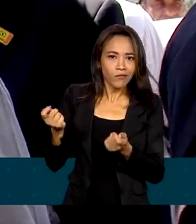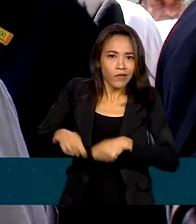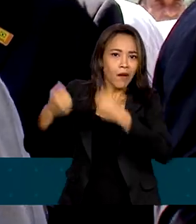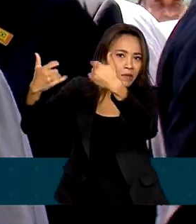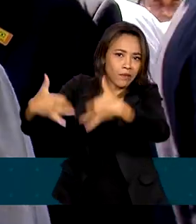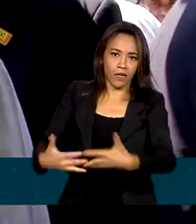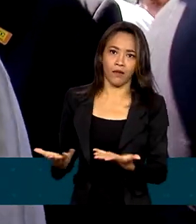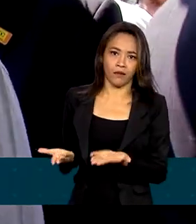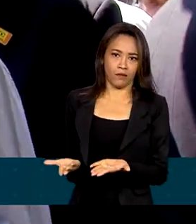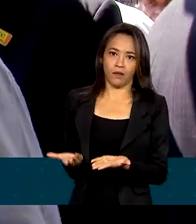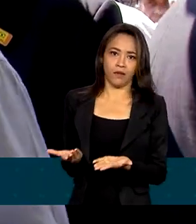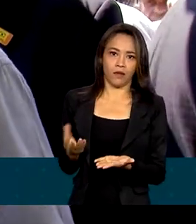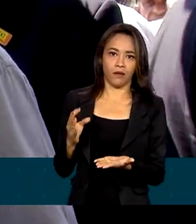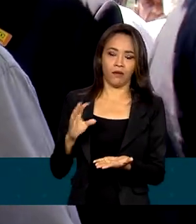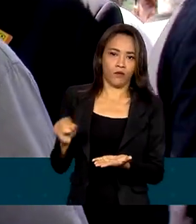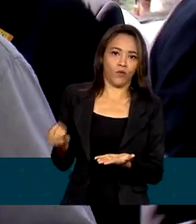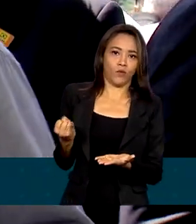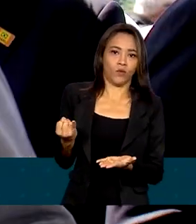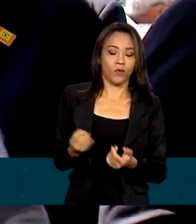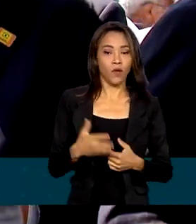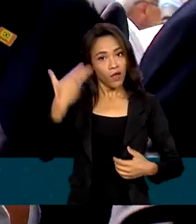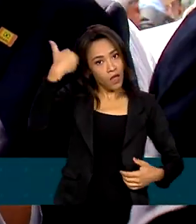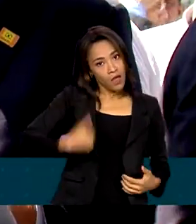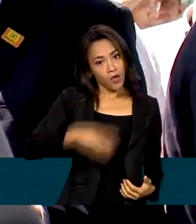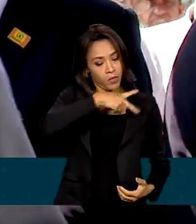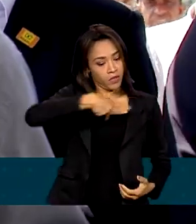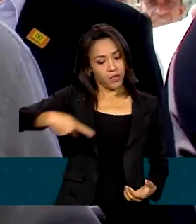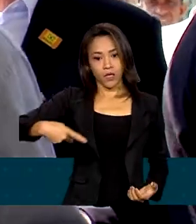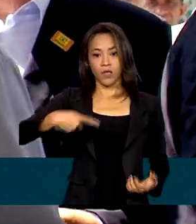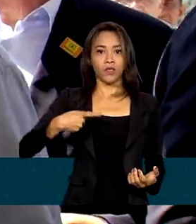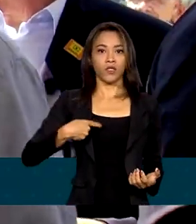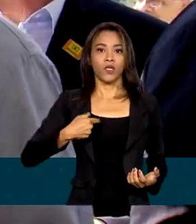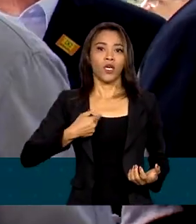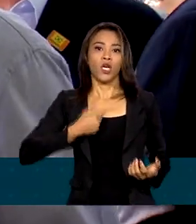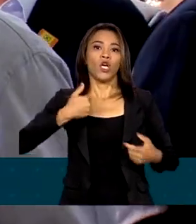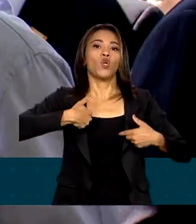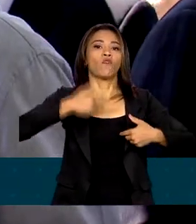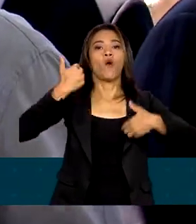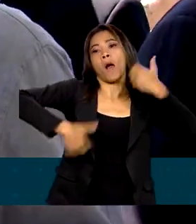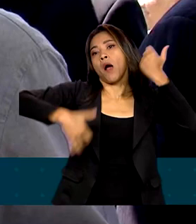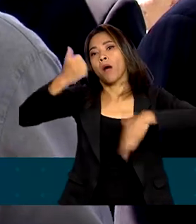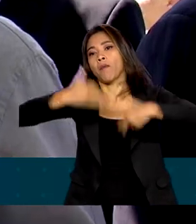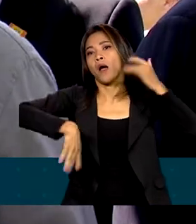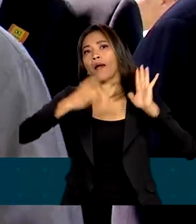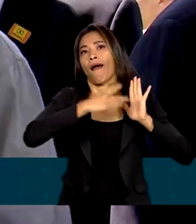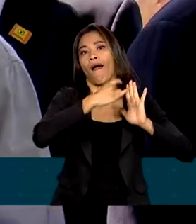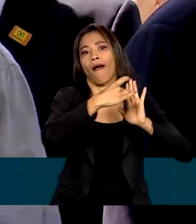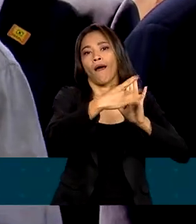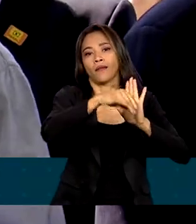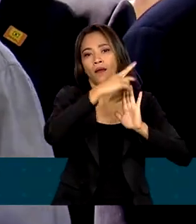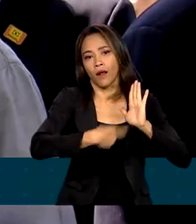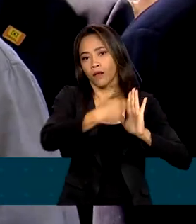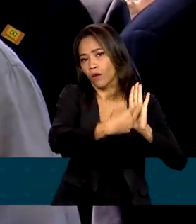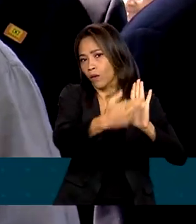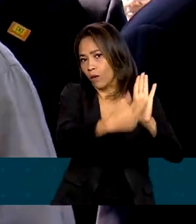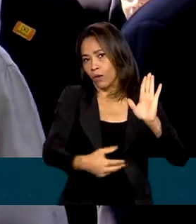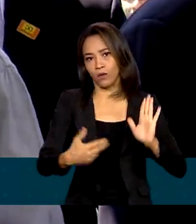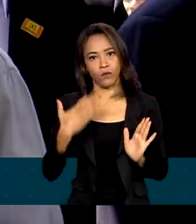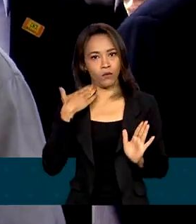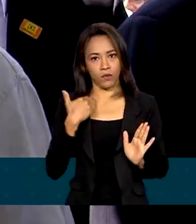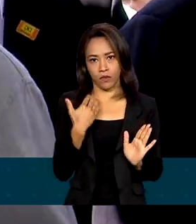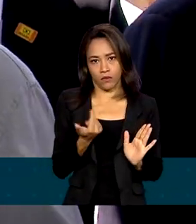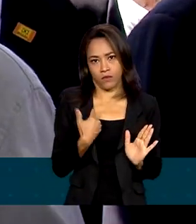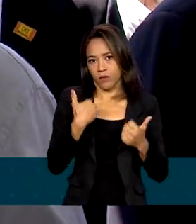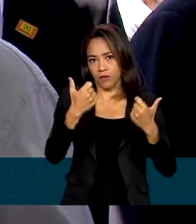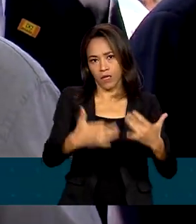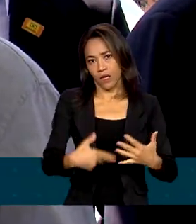falar. Eu, como presidente da República, eu não posso ficar discutindo cada relatório do cupom Eu não posso. Eles paguem o preço pelo que